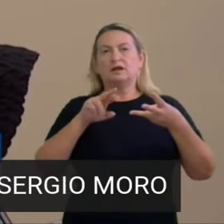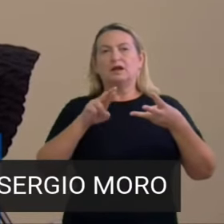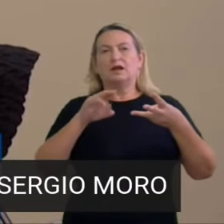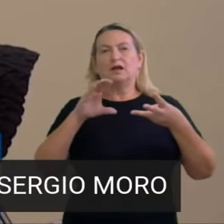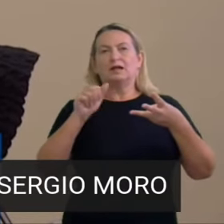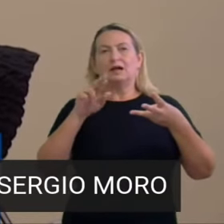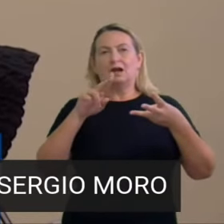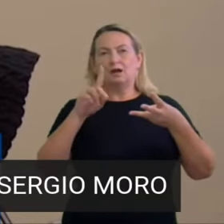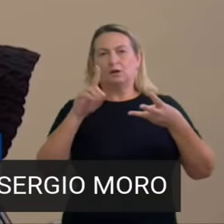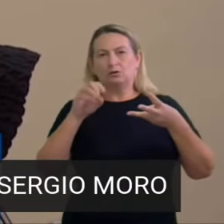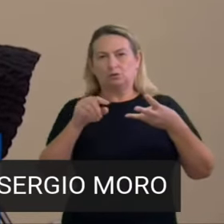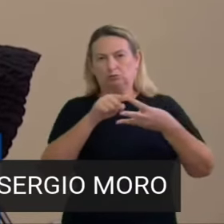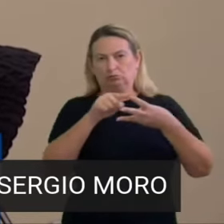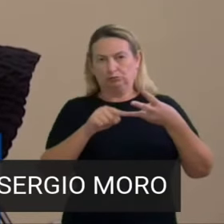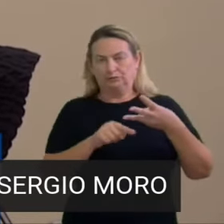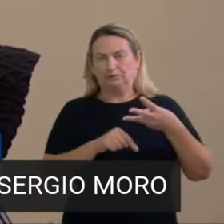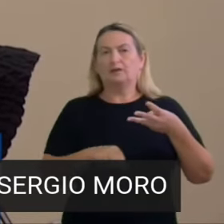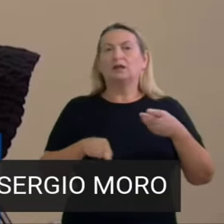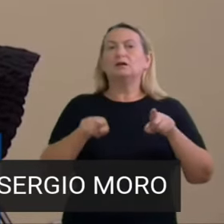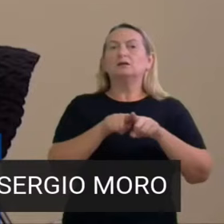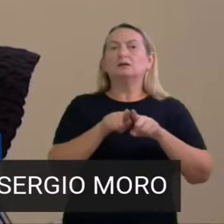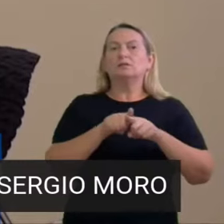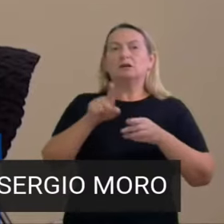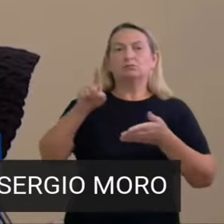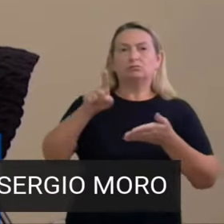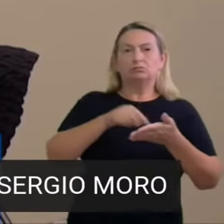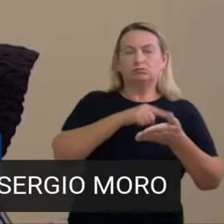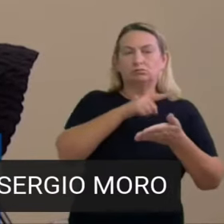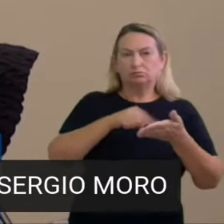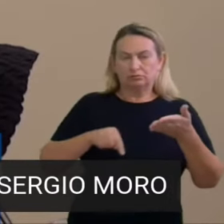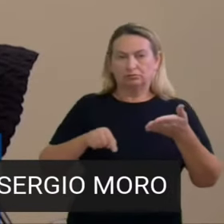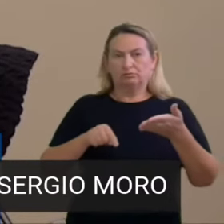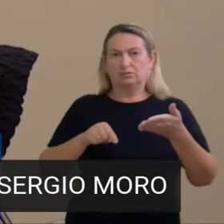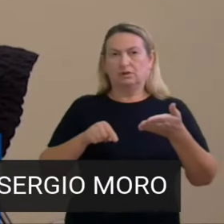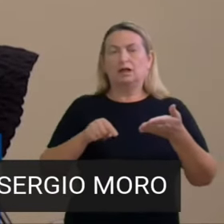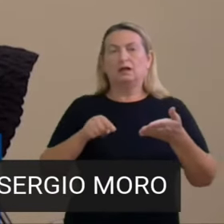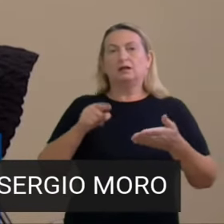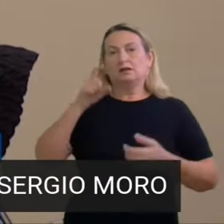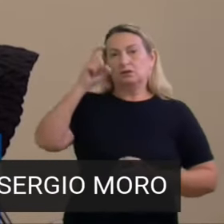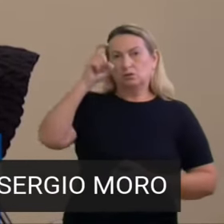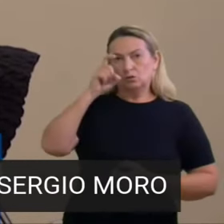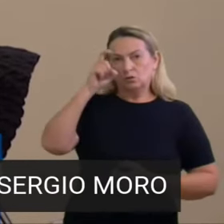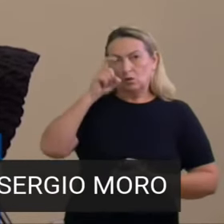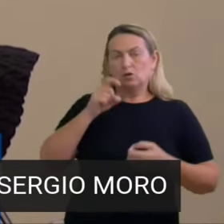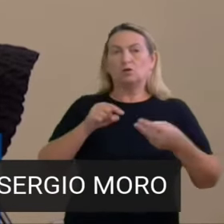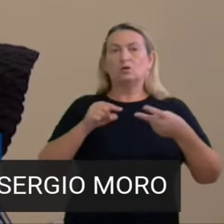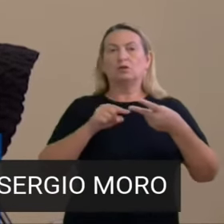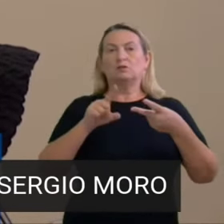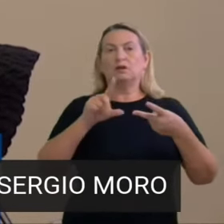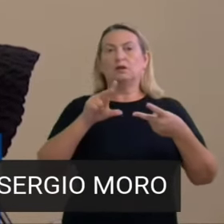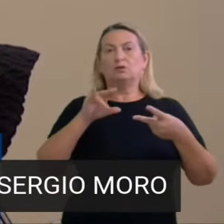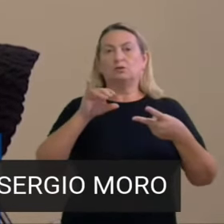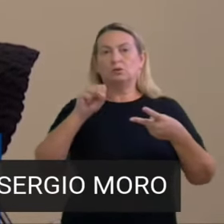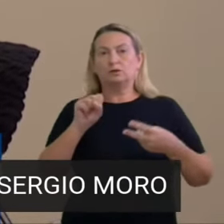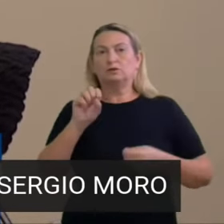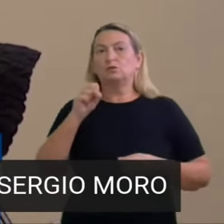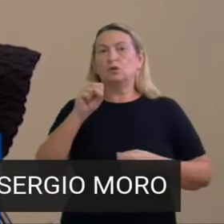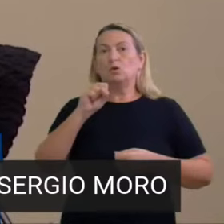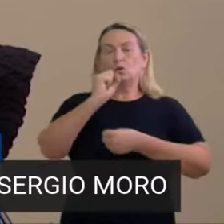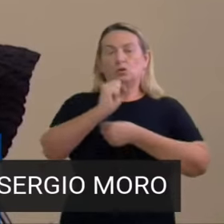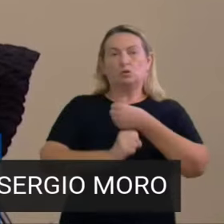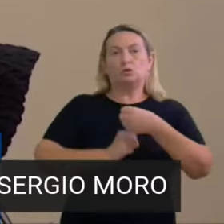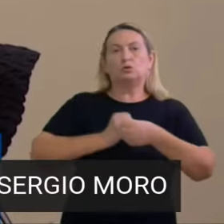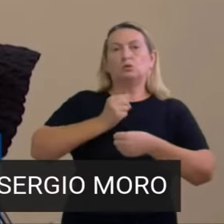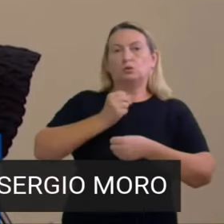dois, declarar a inelegibilidade de Sérgio Fernando Moro e Luís Felipe Cunha anos contados